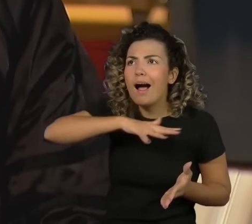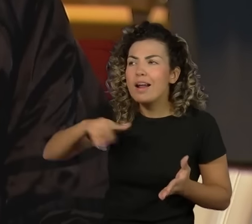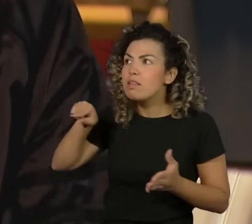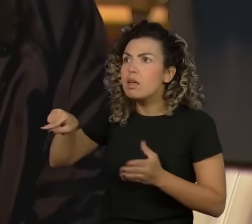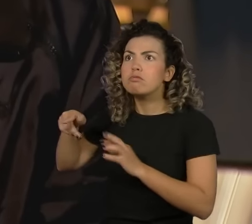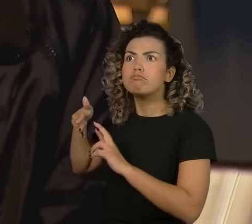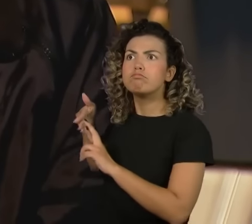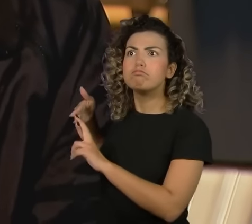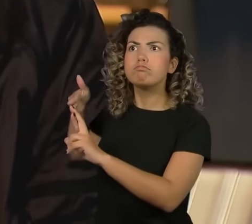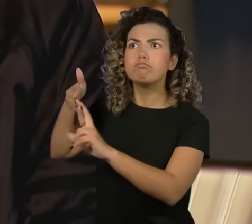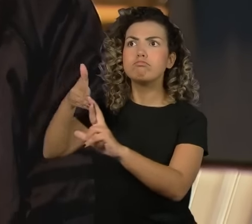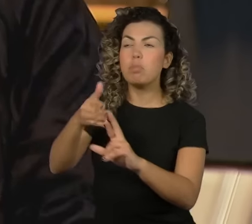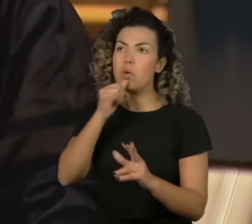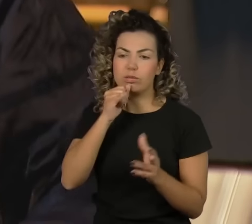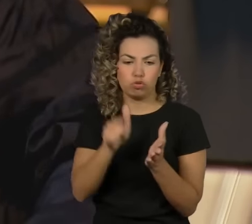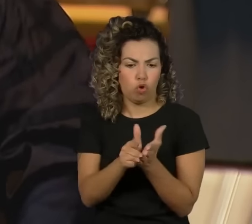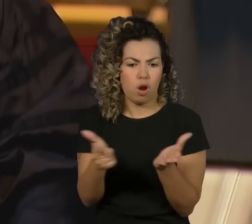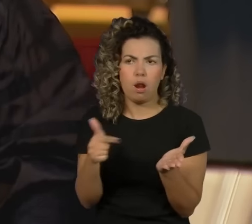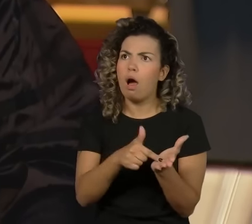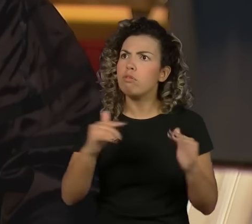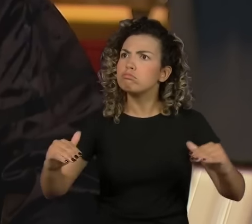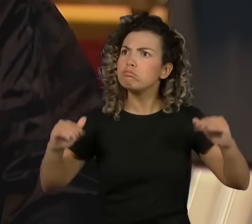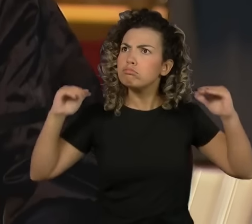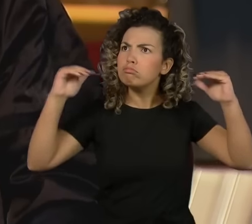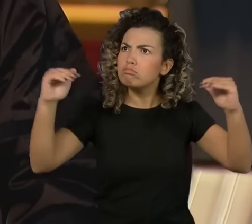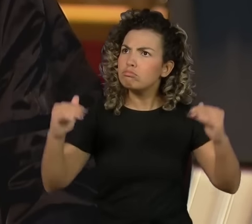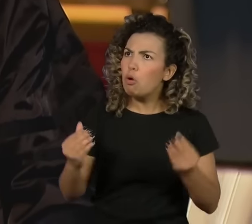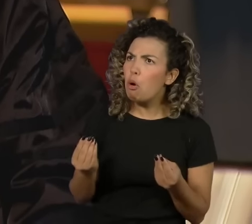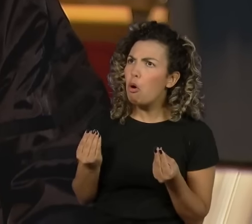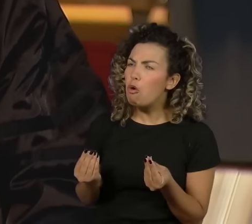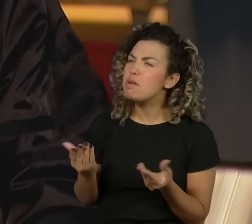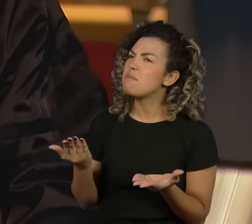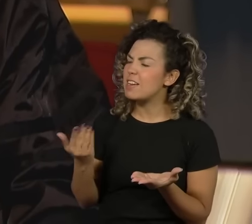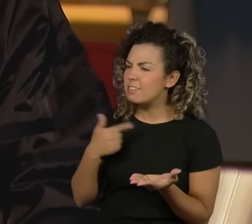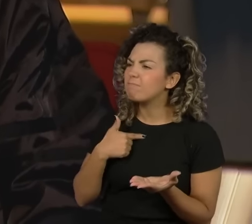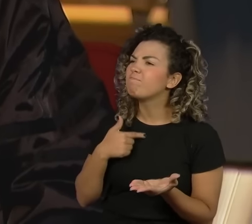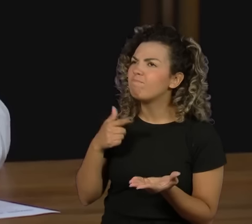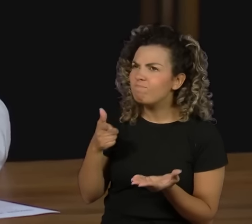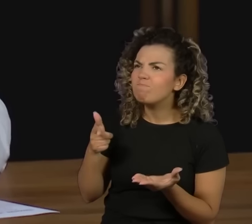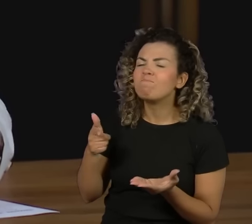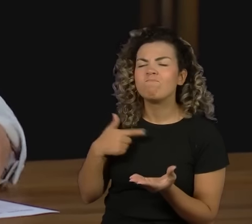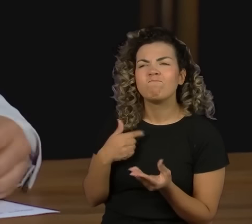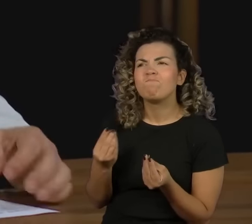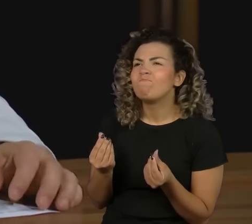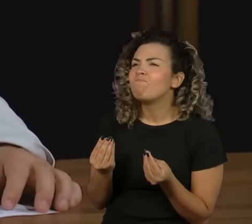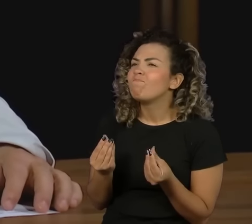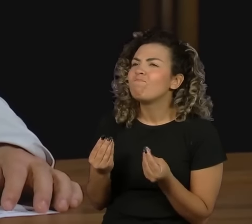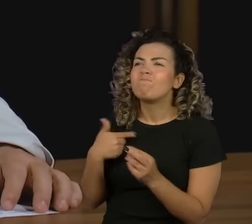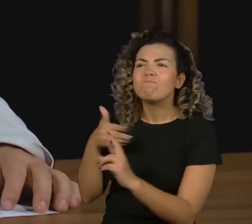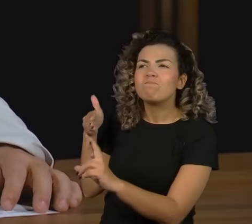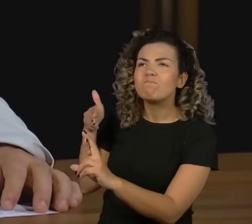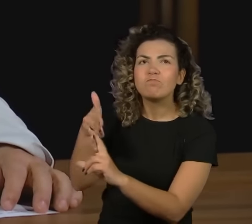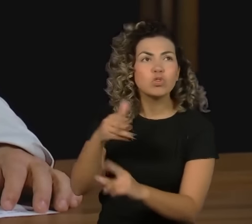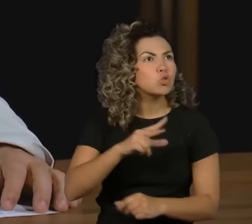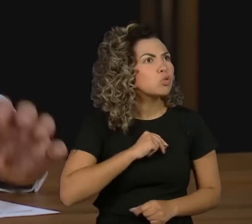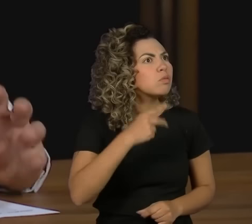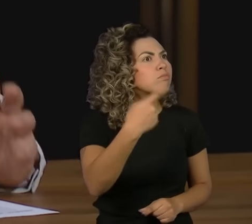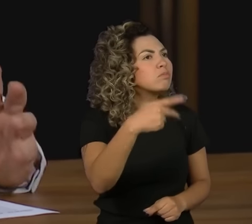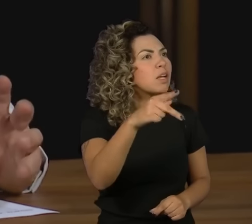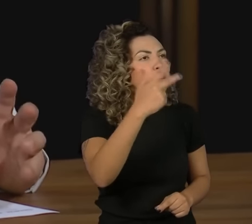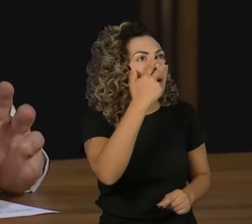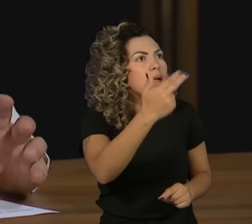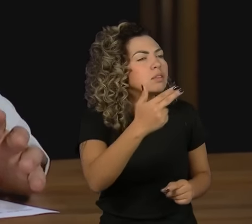para o jornal grande, cara. Que isso, cara? Mas ele queria isso. Que visão, né? Que visão. E qual